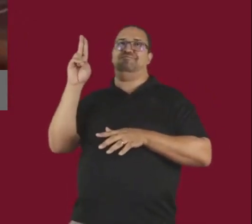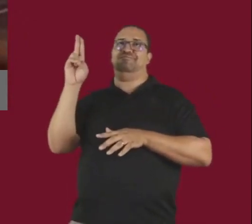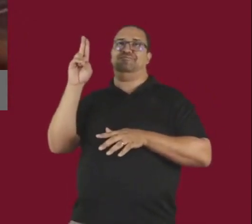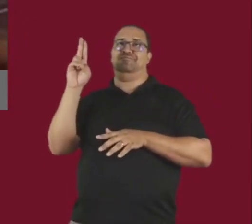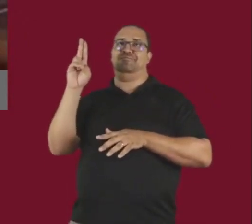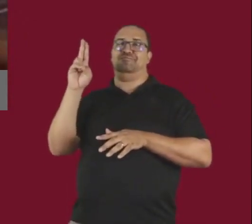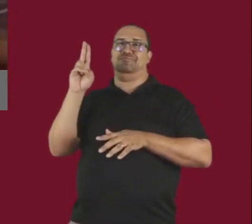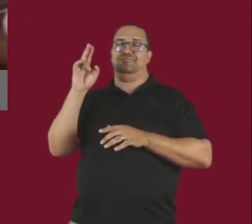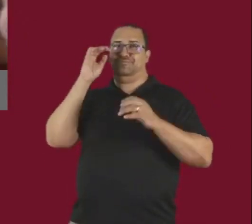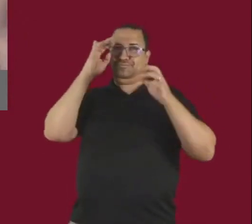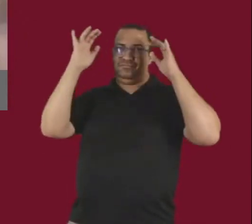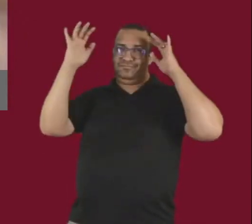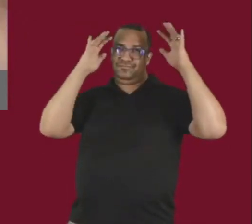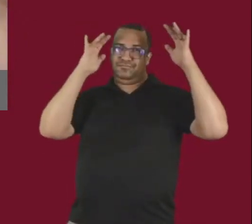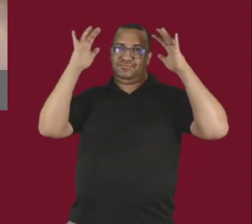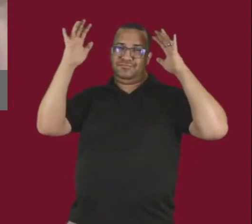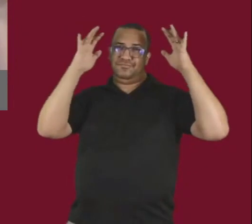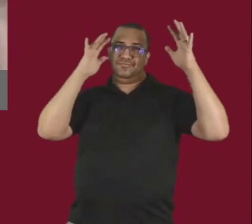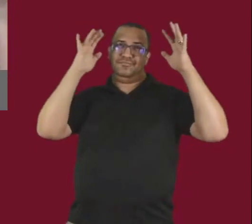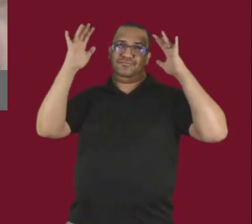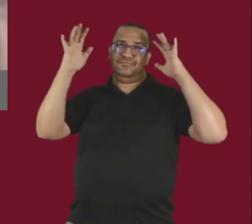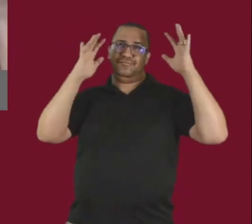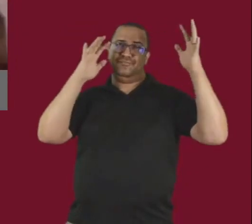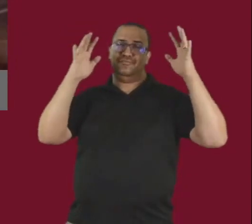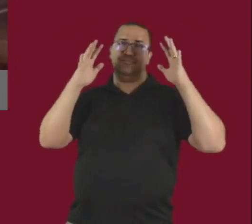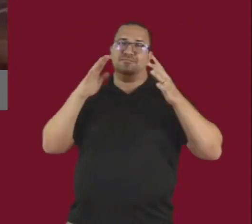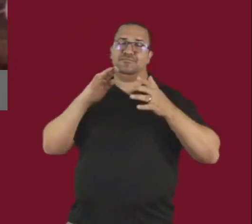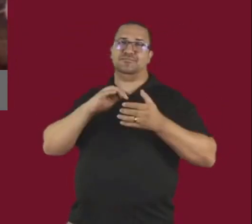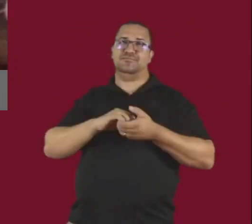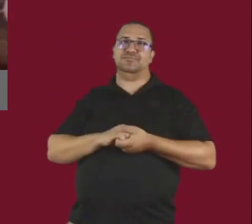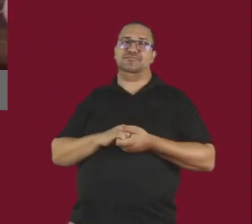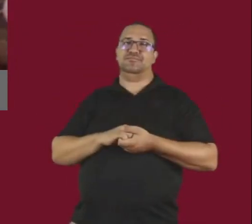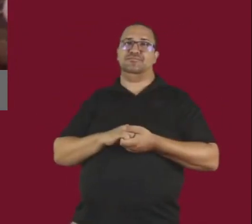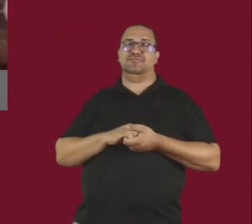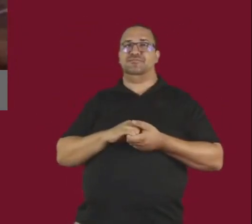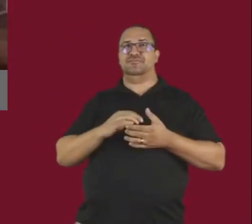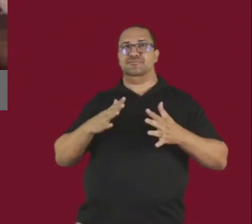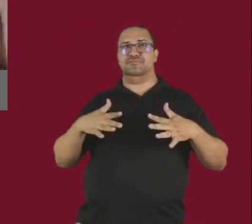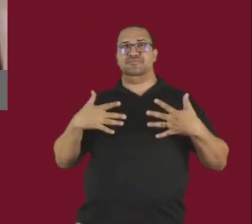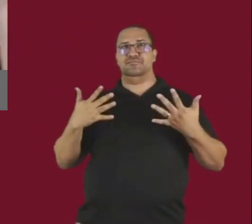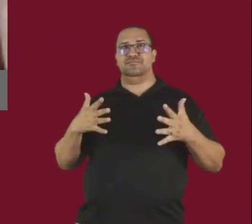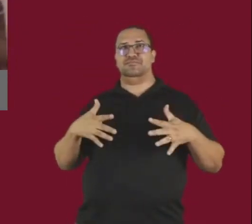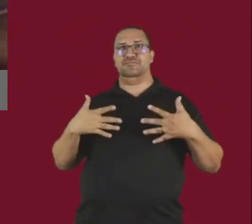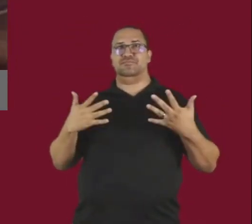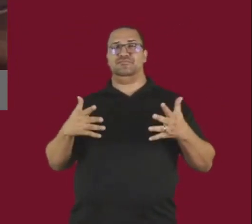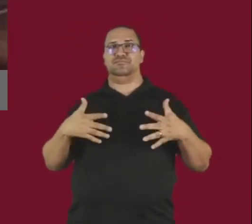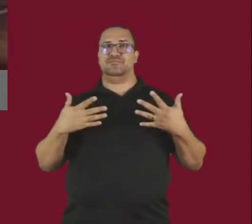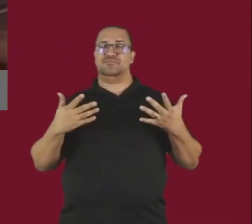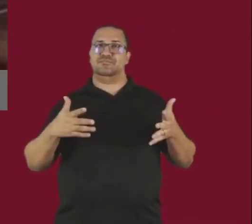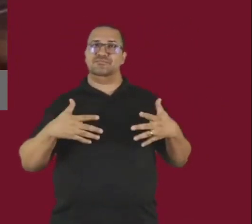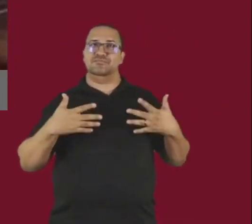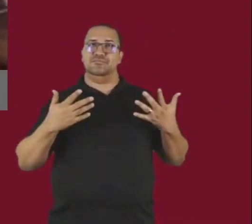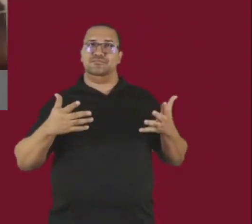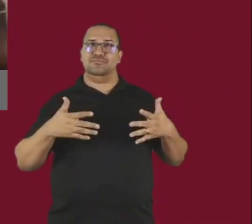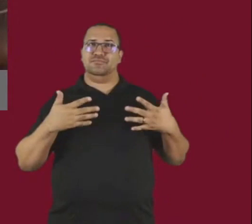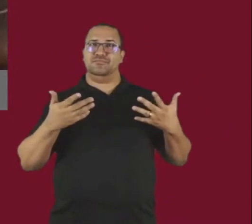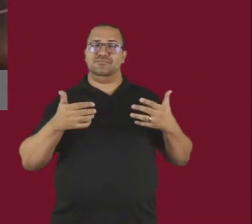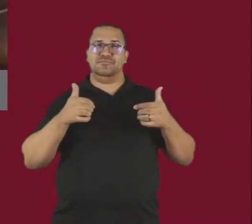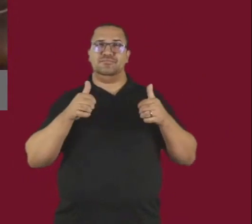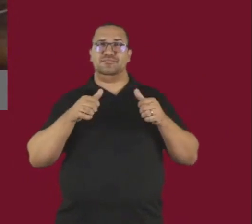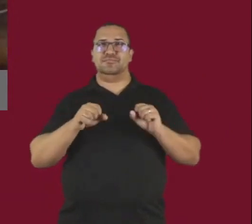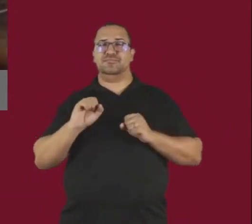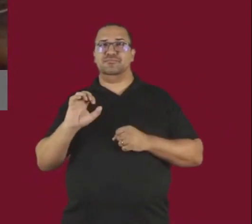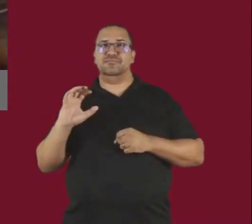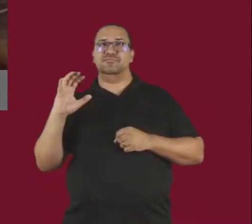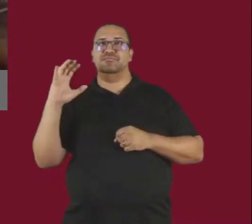com imaginação e com alegria, elas foram sendo